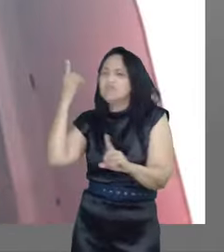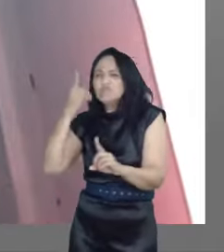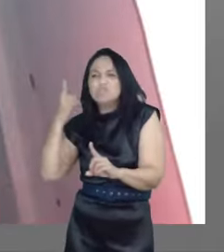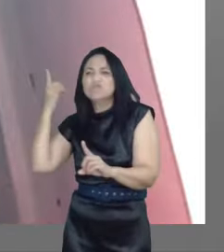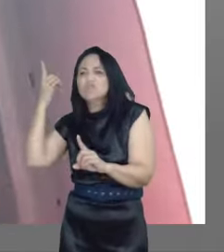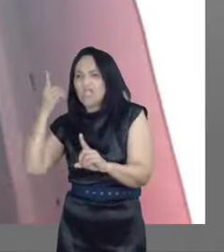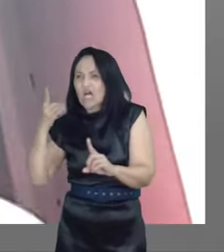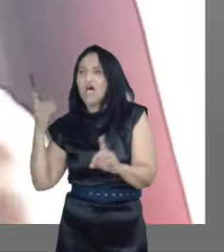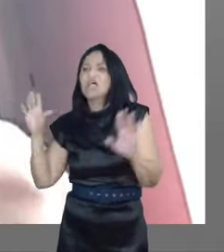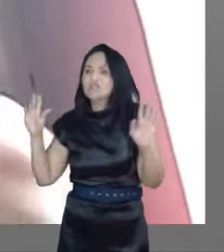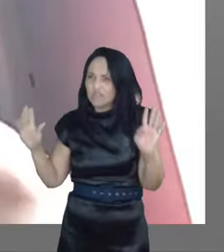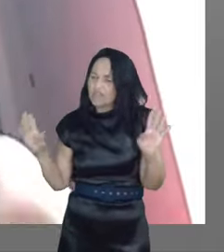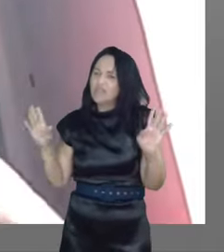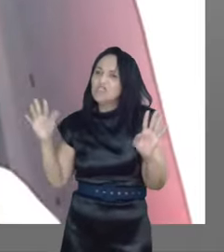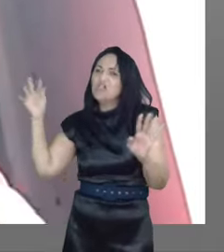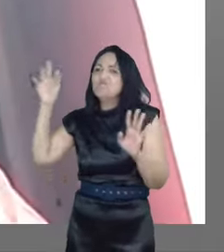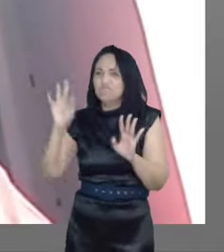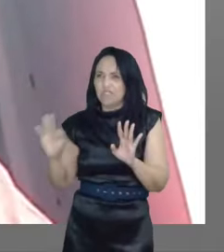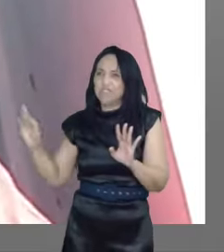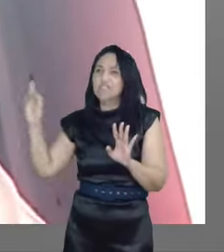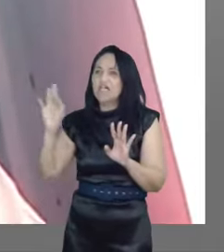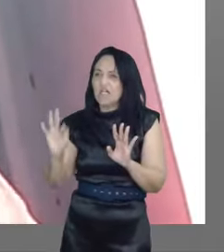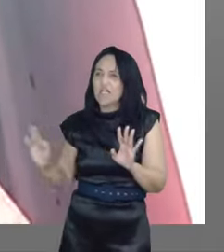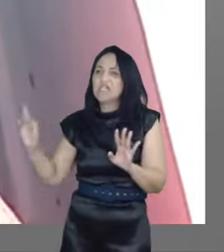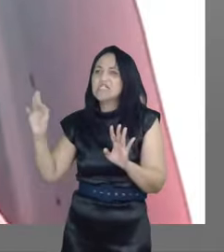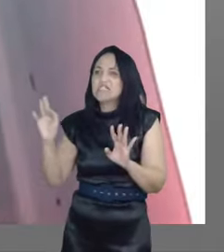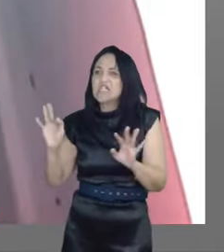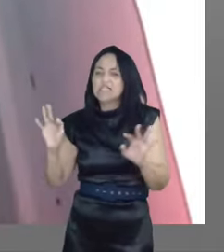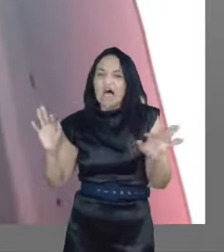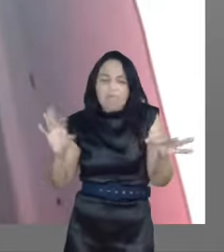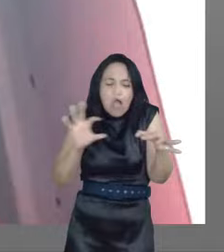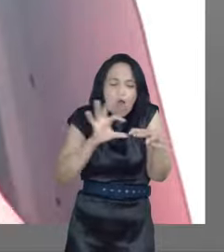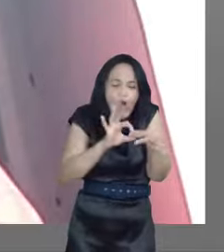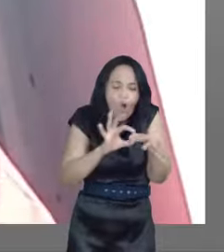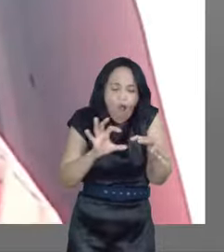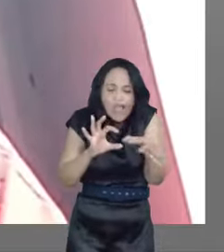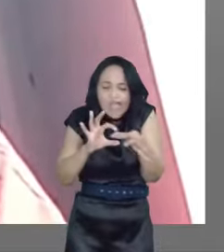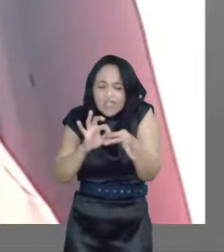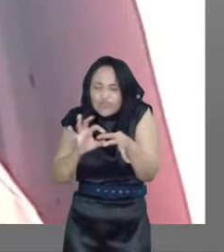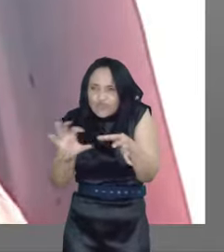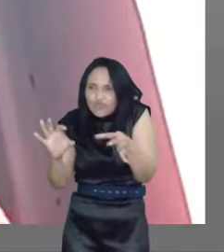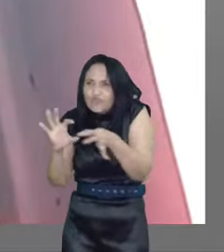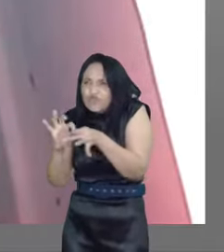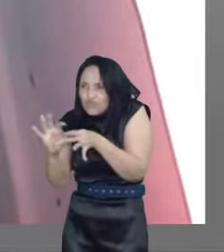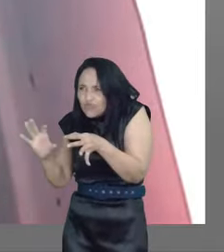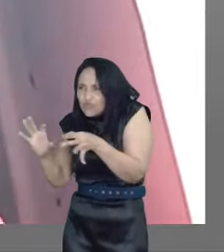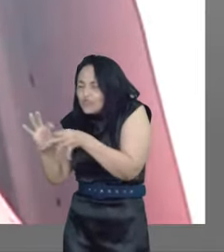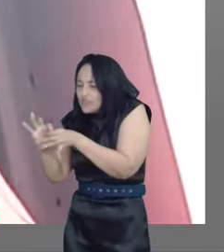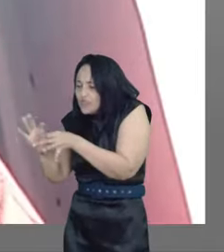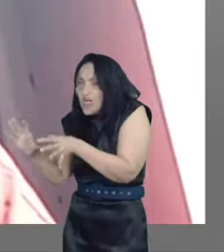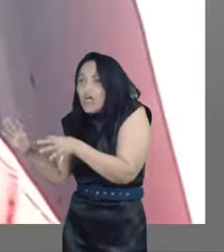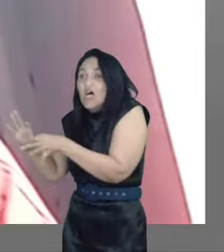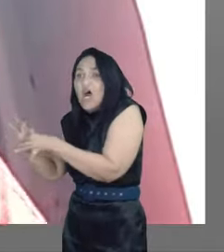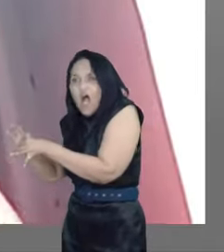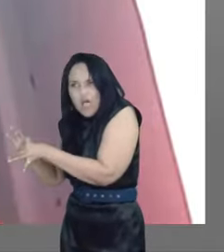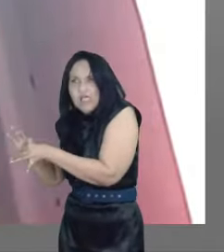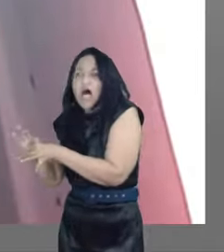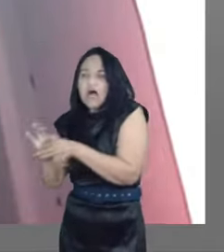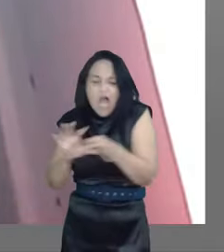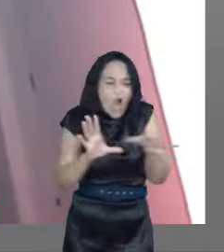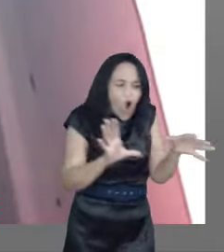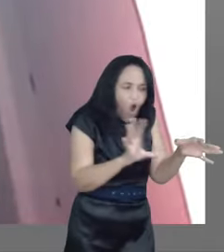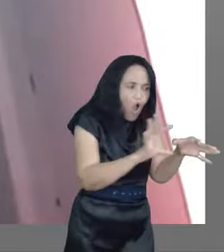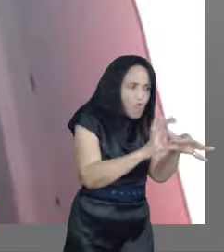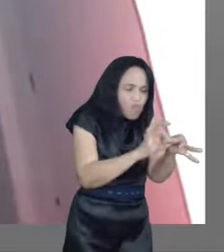e federais. Já pensou? É porque assim é uma correntinha. Eu que gosto de fazer crochê, tá, gente? É um pontinho emendado